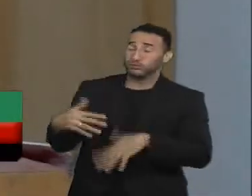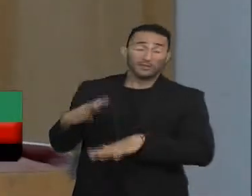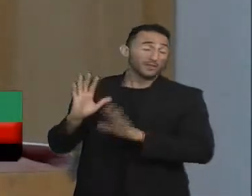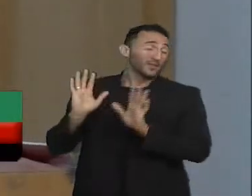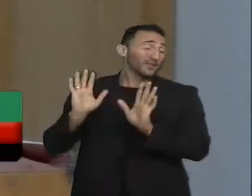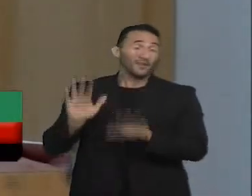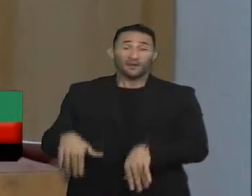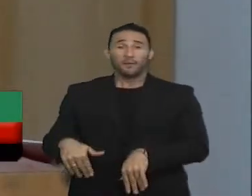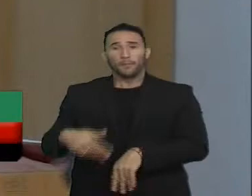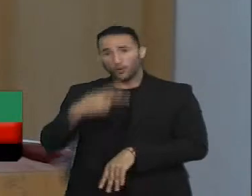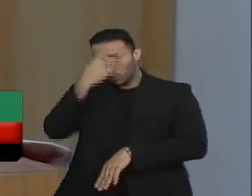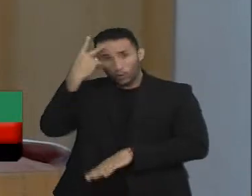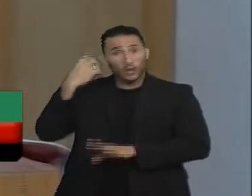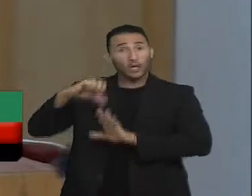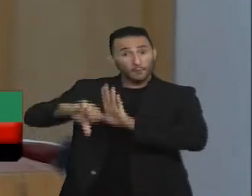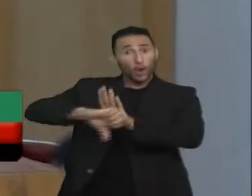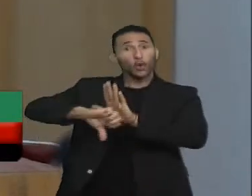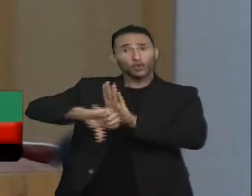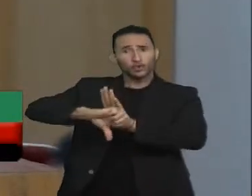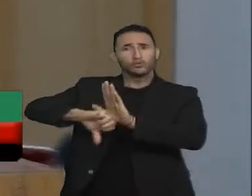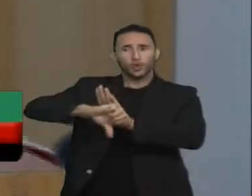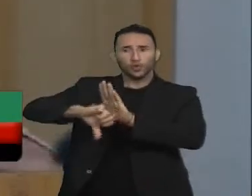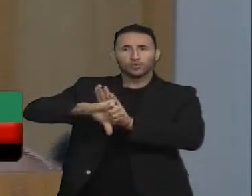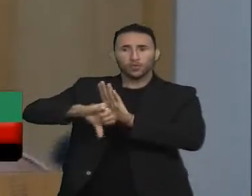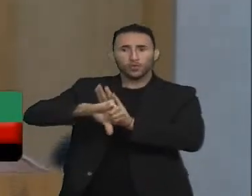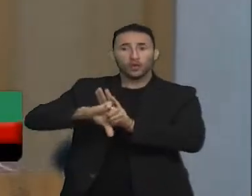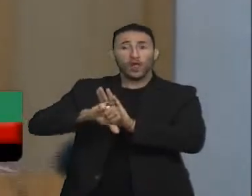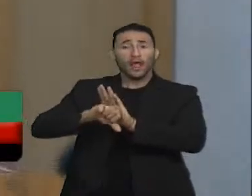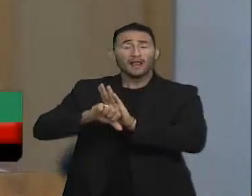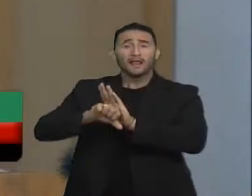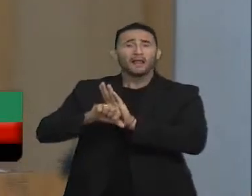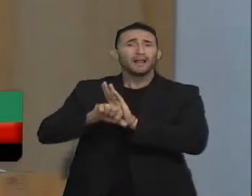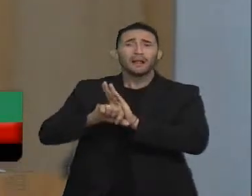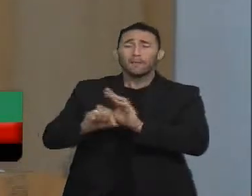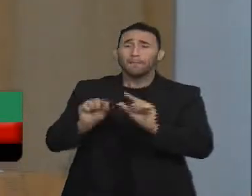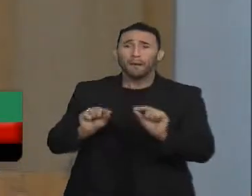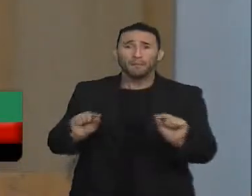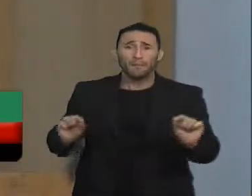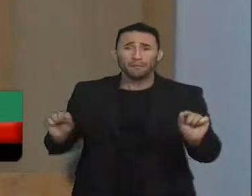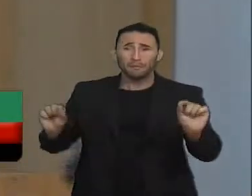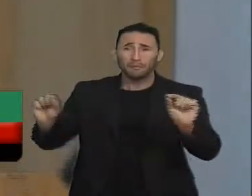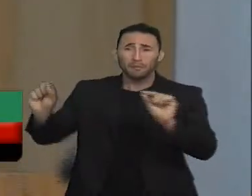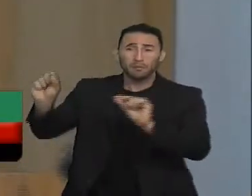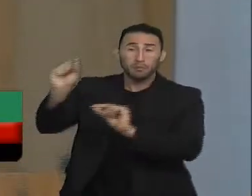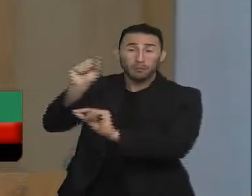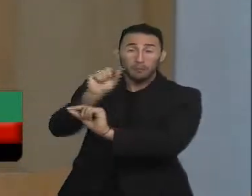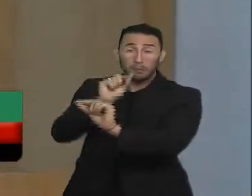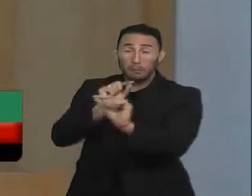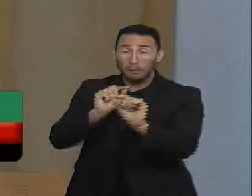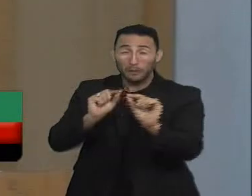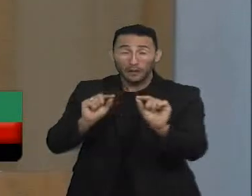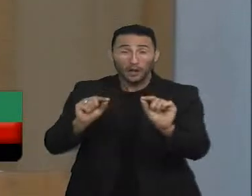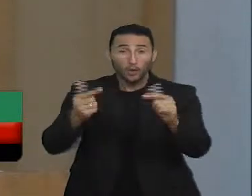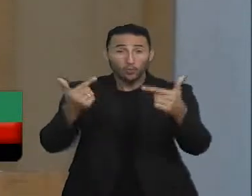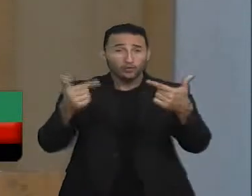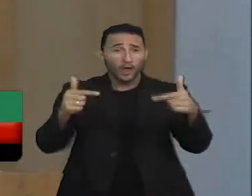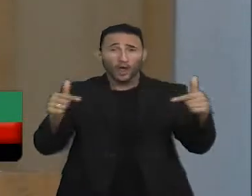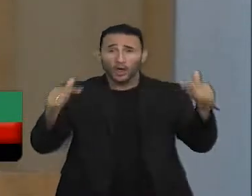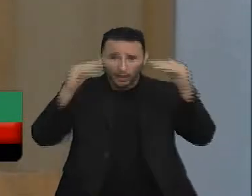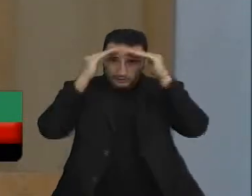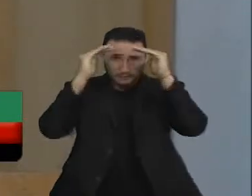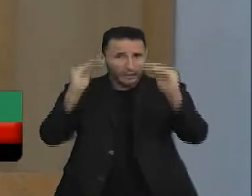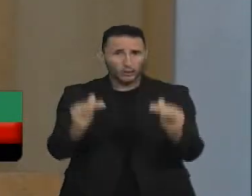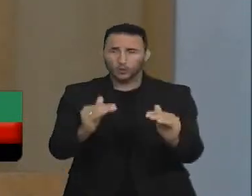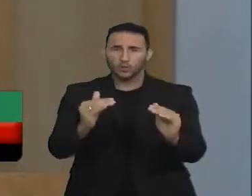criminosos, vereador Josias. E eles estão em todos os lugares, gente. Eles não têm respeito com as